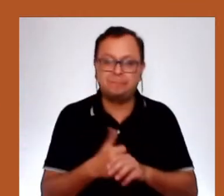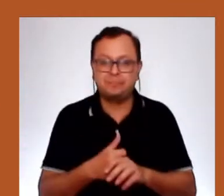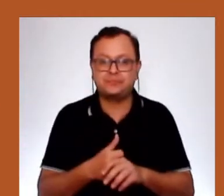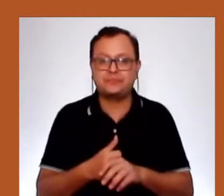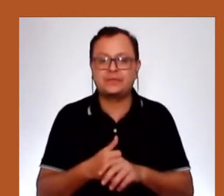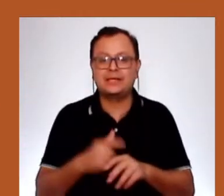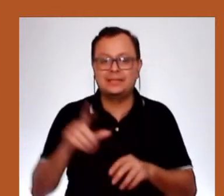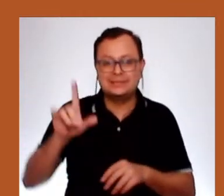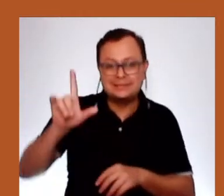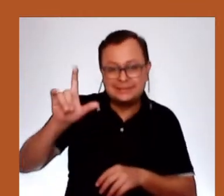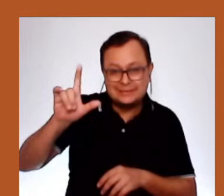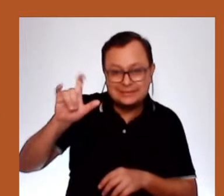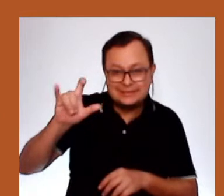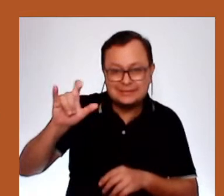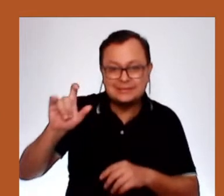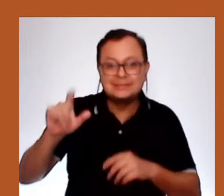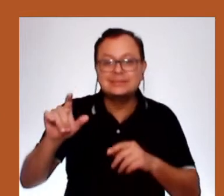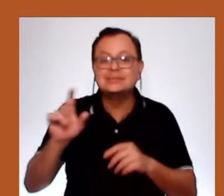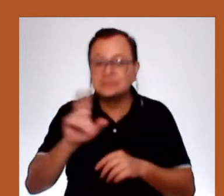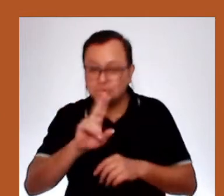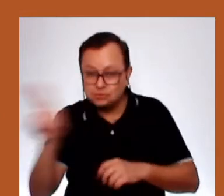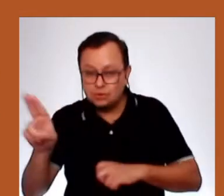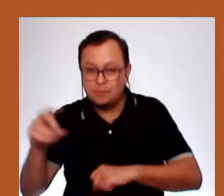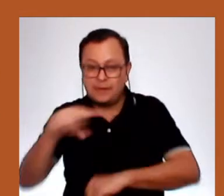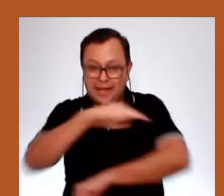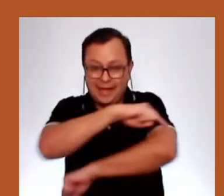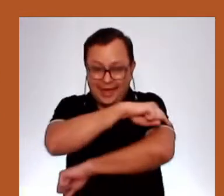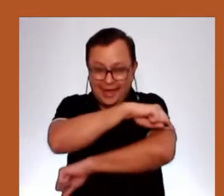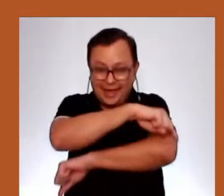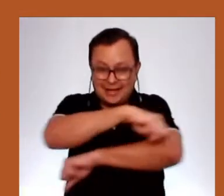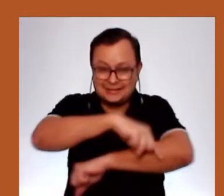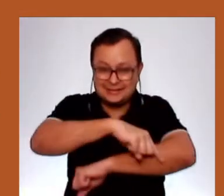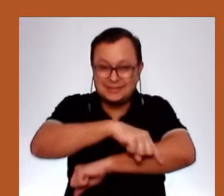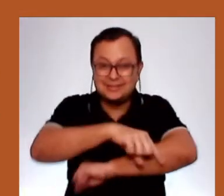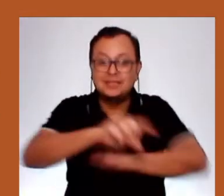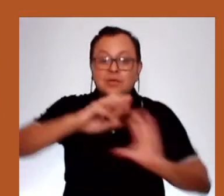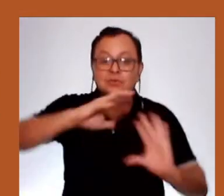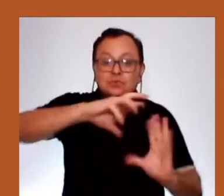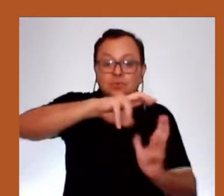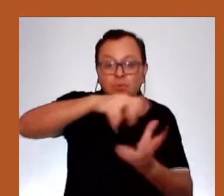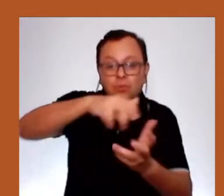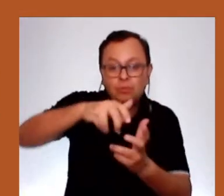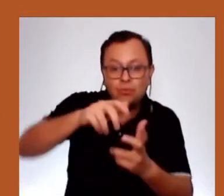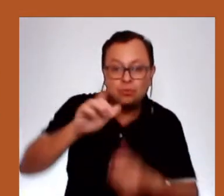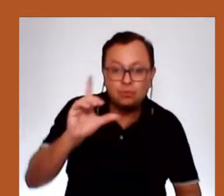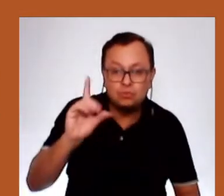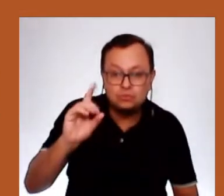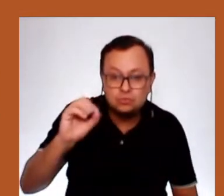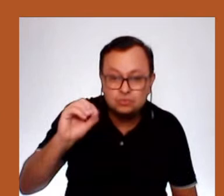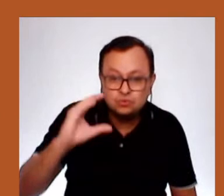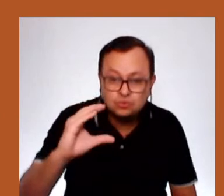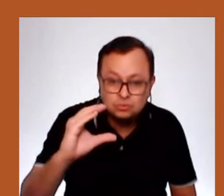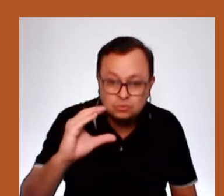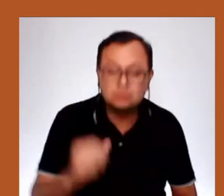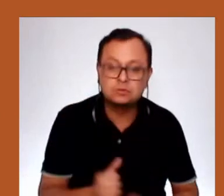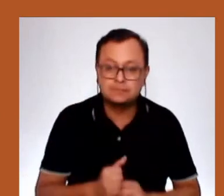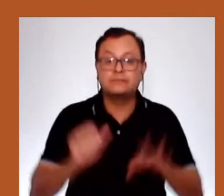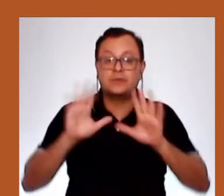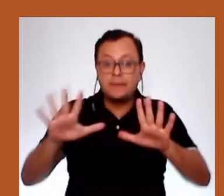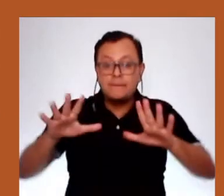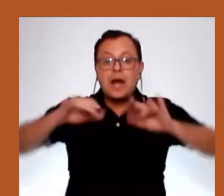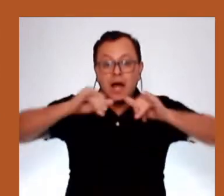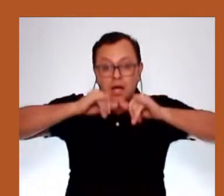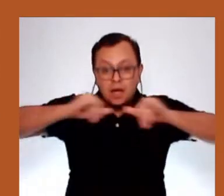que é o Esquina do Mundo Doc, porque aí lá a gente avisa as próximas exibições também, porque ele não é público, ele só é